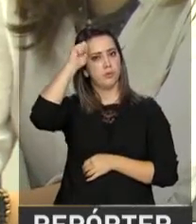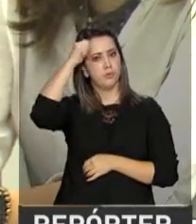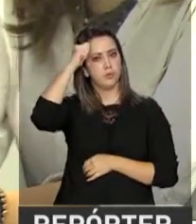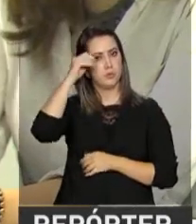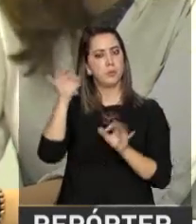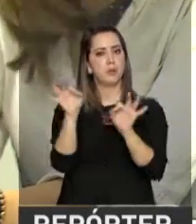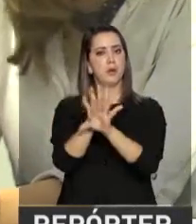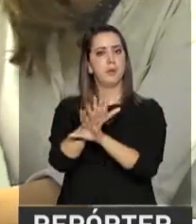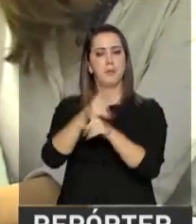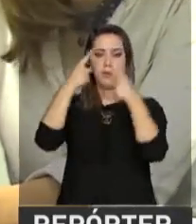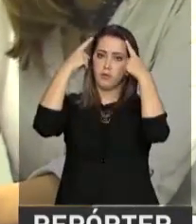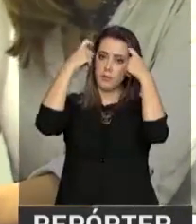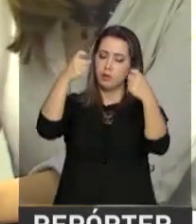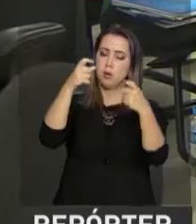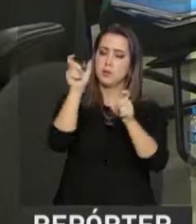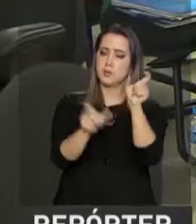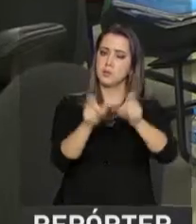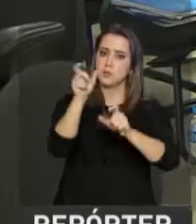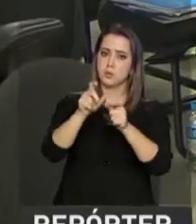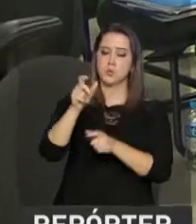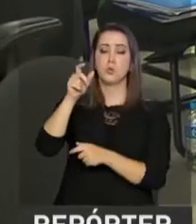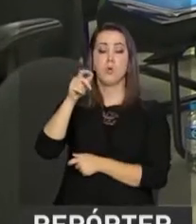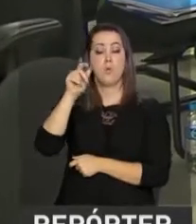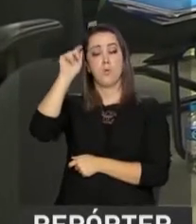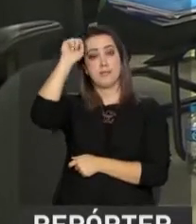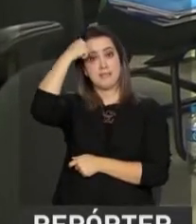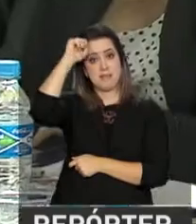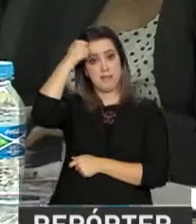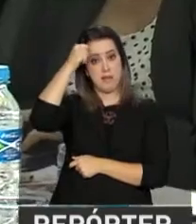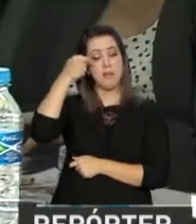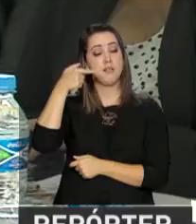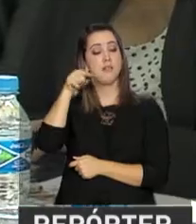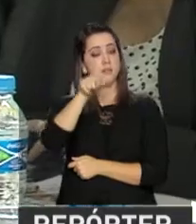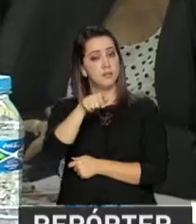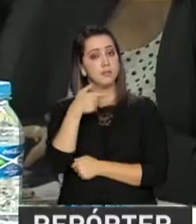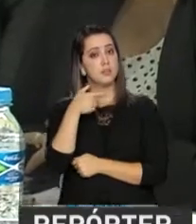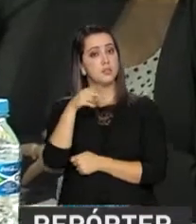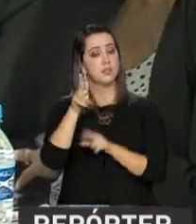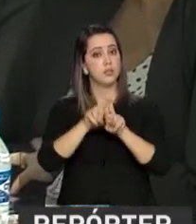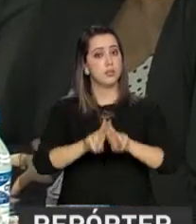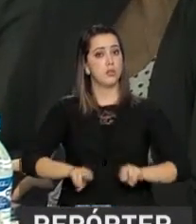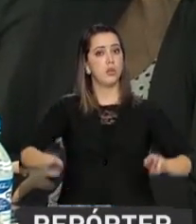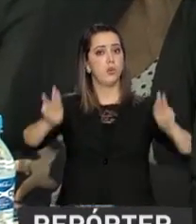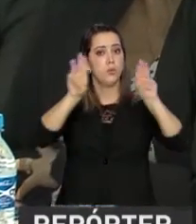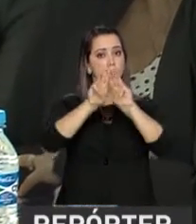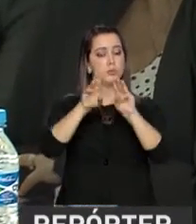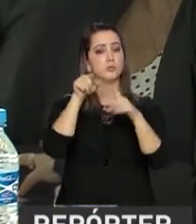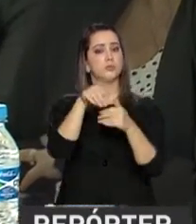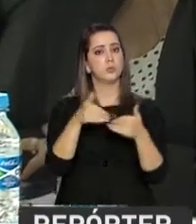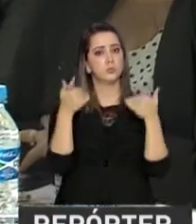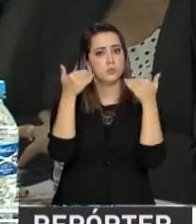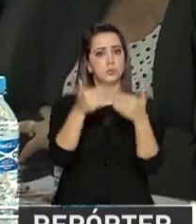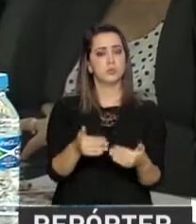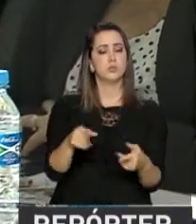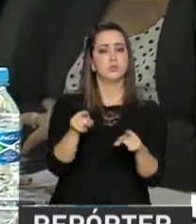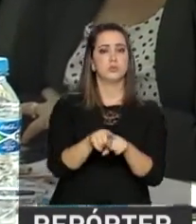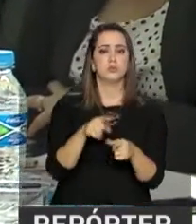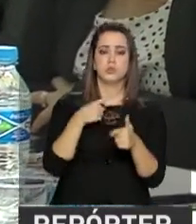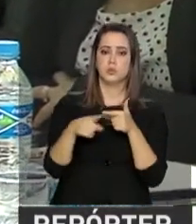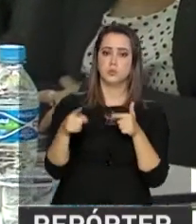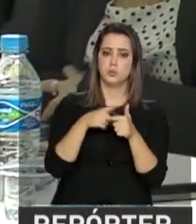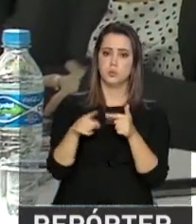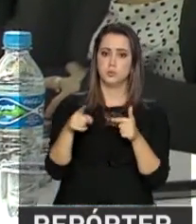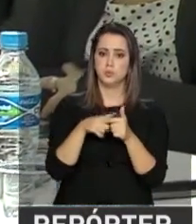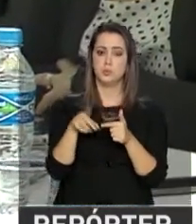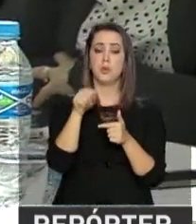contra jovens negros das nações unidas para enfrentar essa questão o secretário nacional da juventude